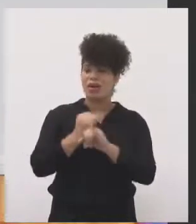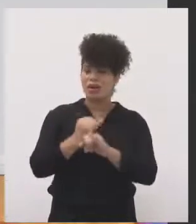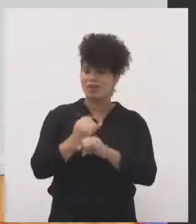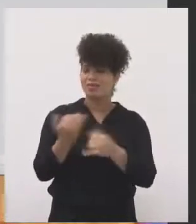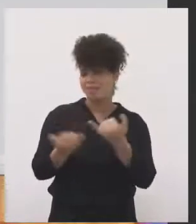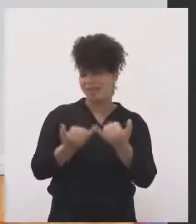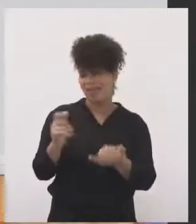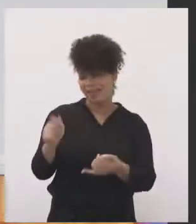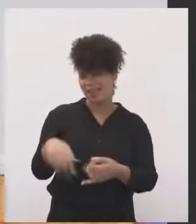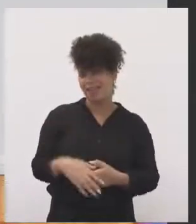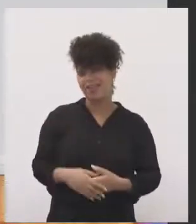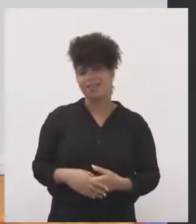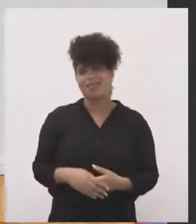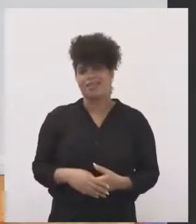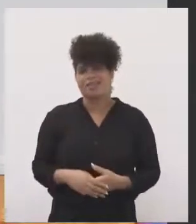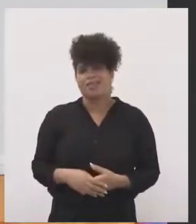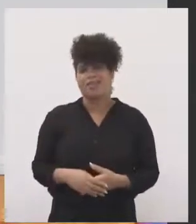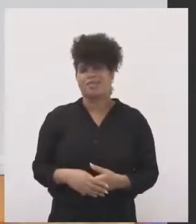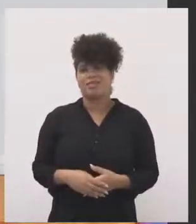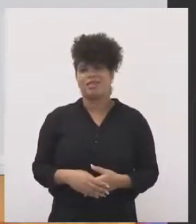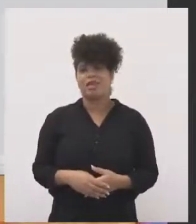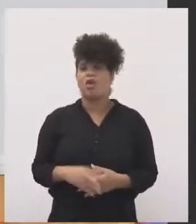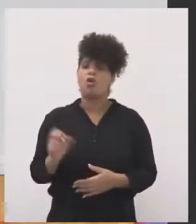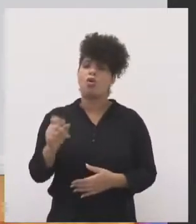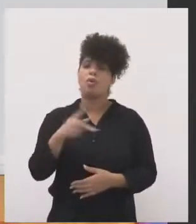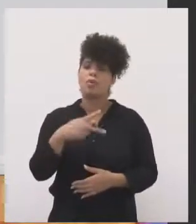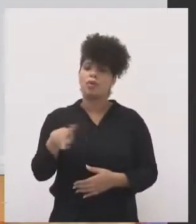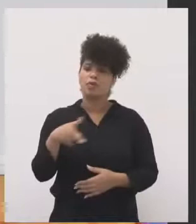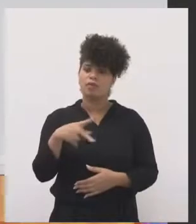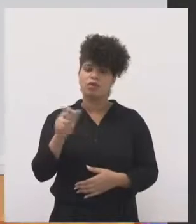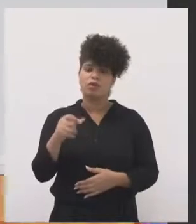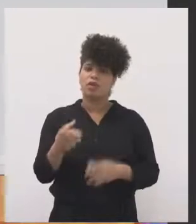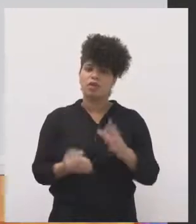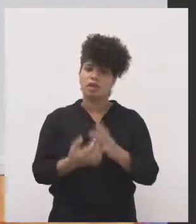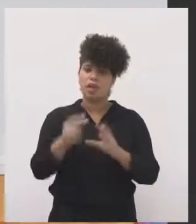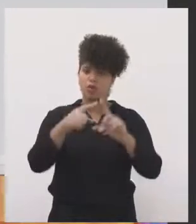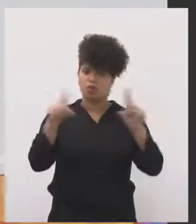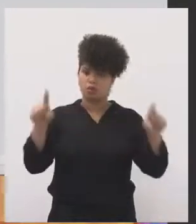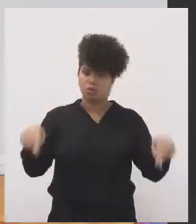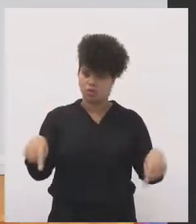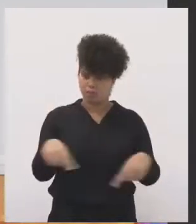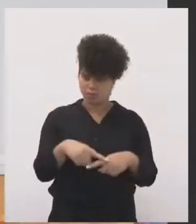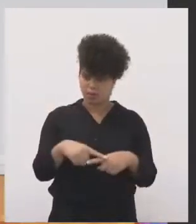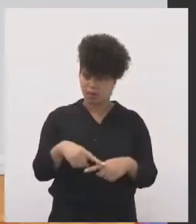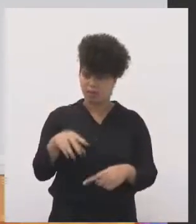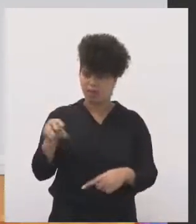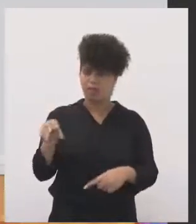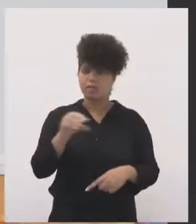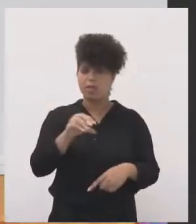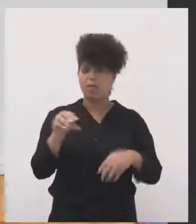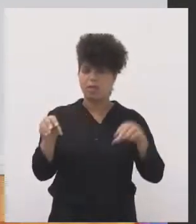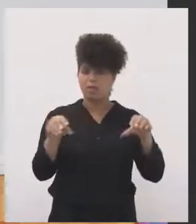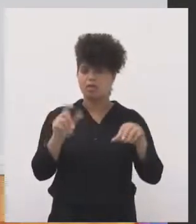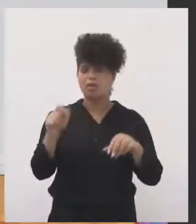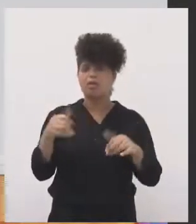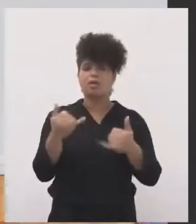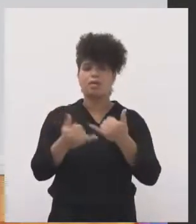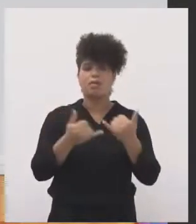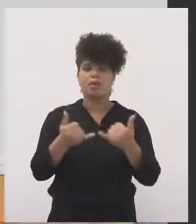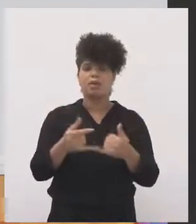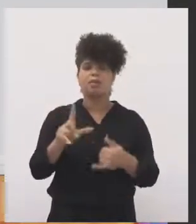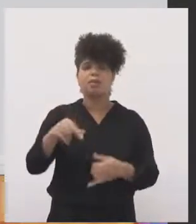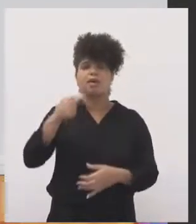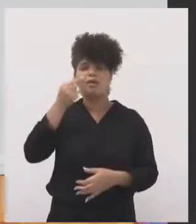a gente poderia também, né, de repente, o professor poderia só criar o tabuleiro, depois as bolinhas e fazer um jogo